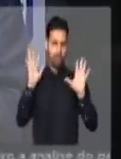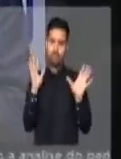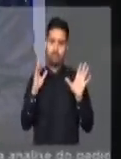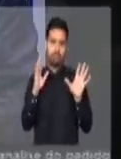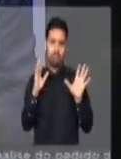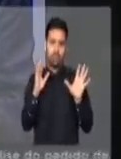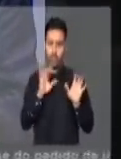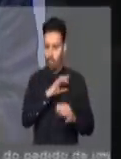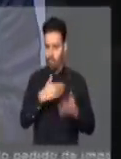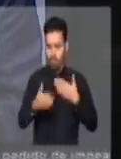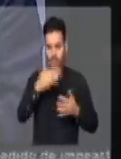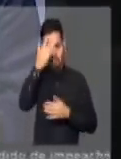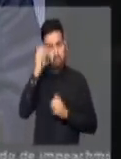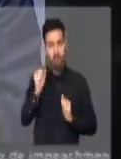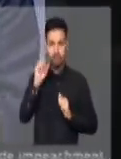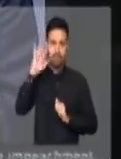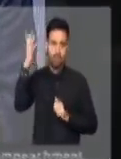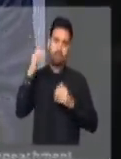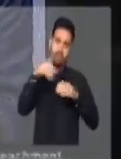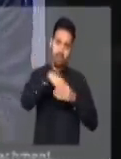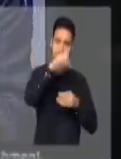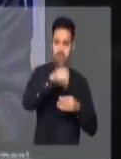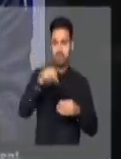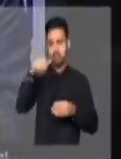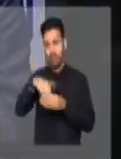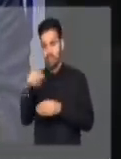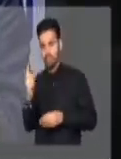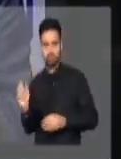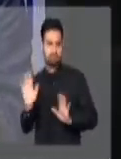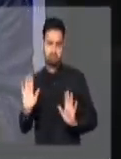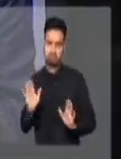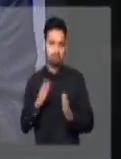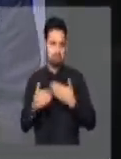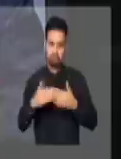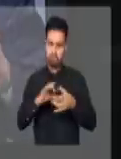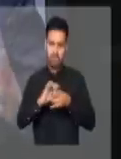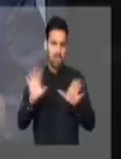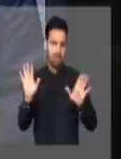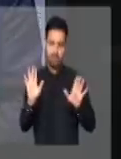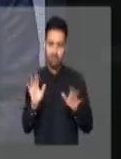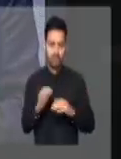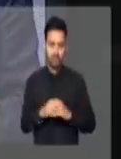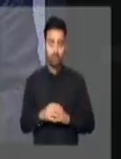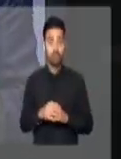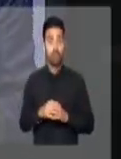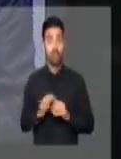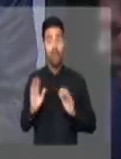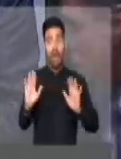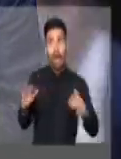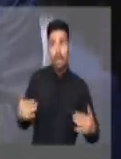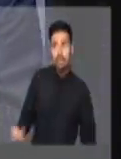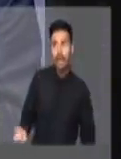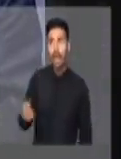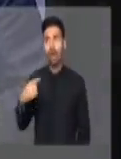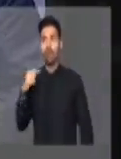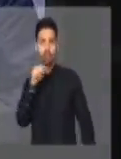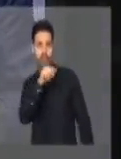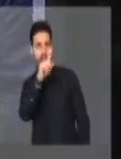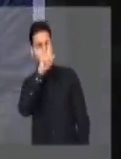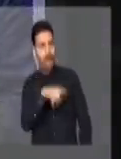isto não quer dizer que a legenda republicana tenha de guardar semelhança com grupamentos